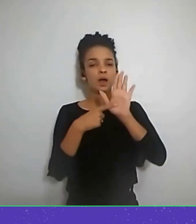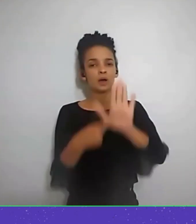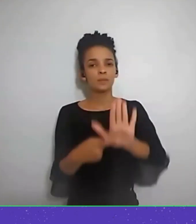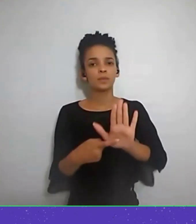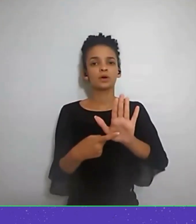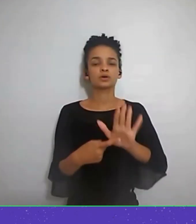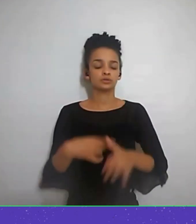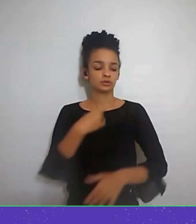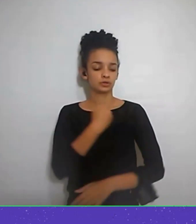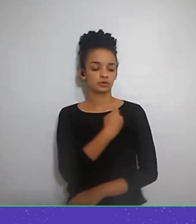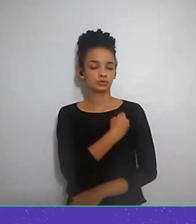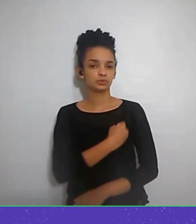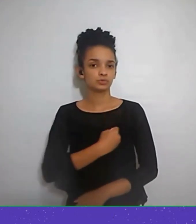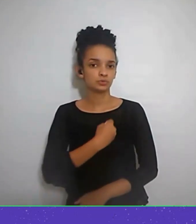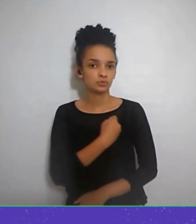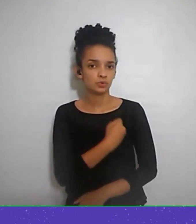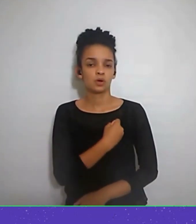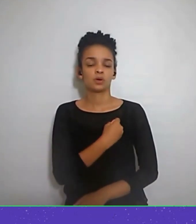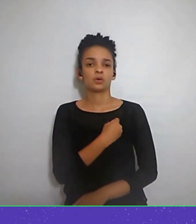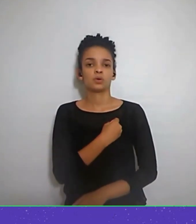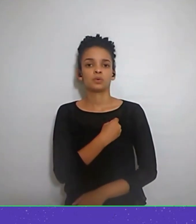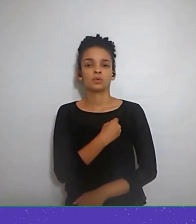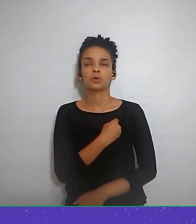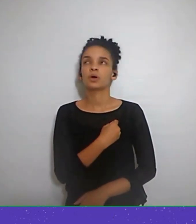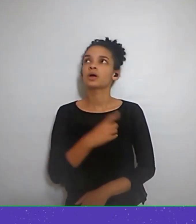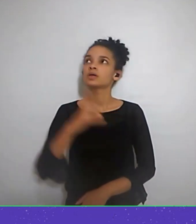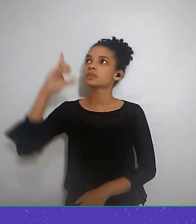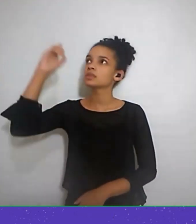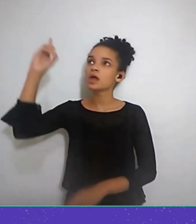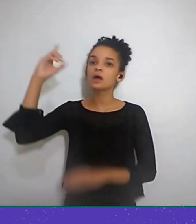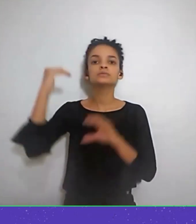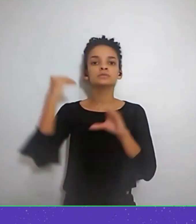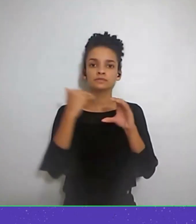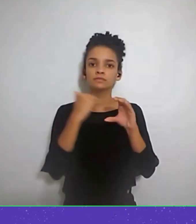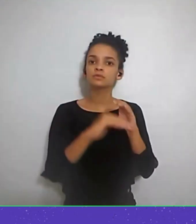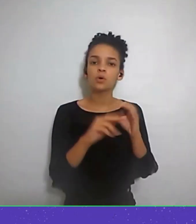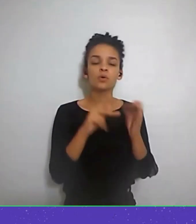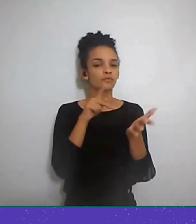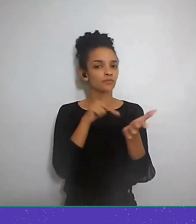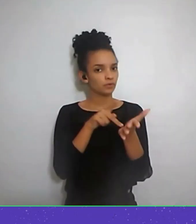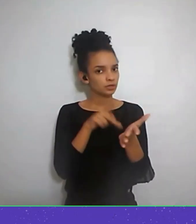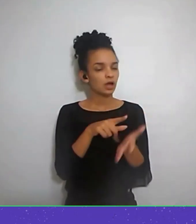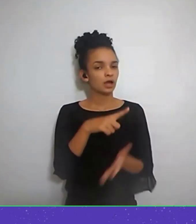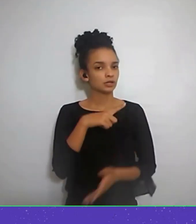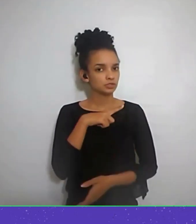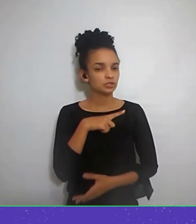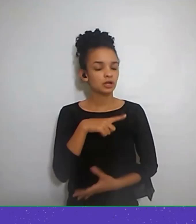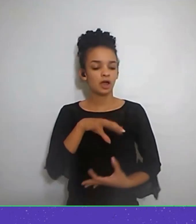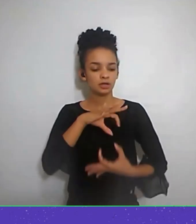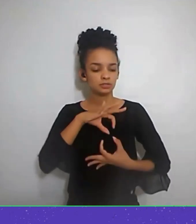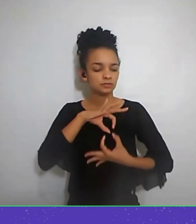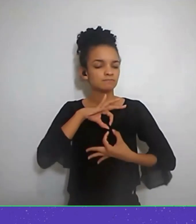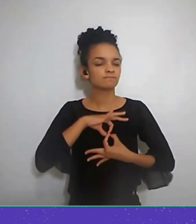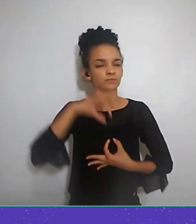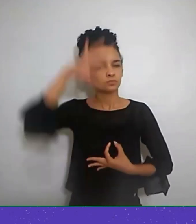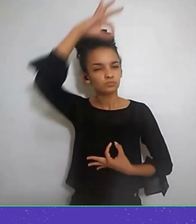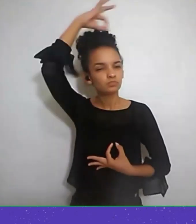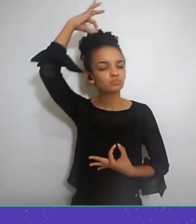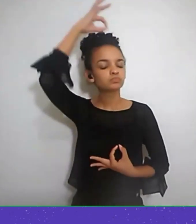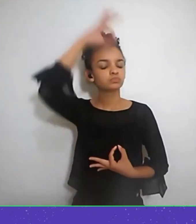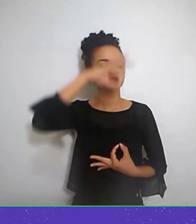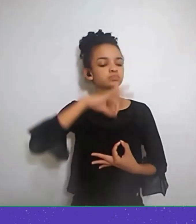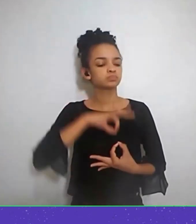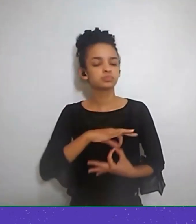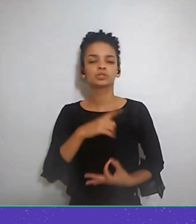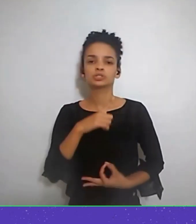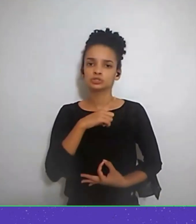homem enviado por Deus. Ele vivia cheio de Espírito, ele seguia o Espírito, ele fez o que tinha que fazer, e